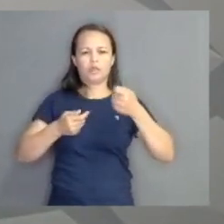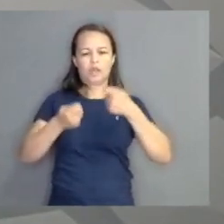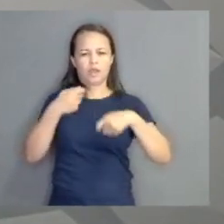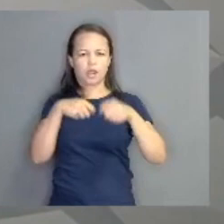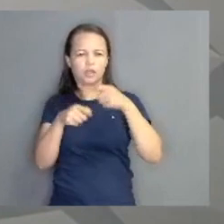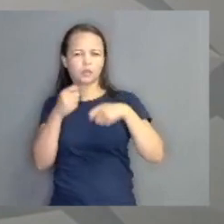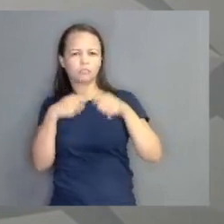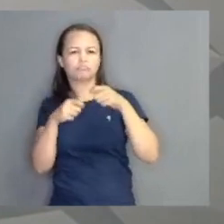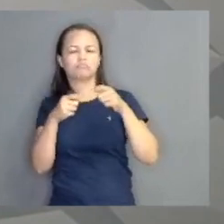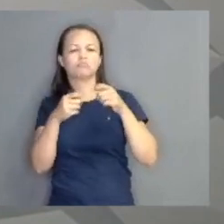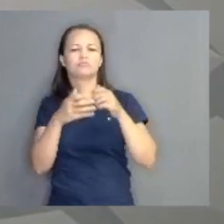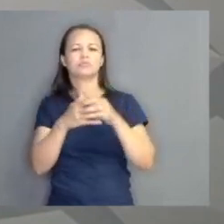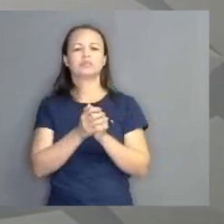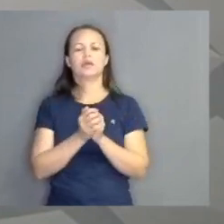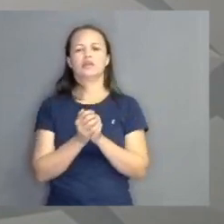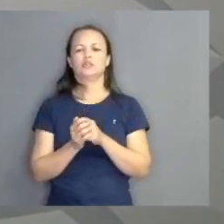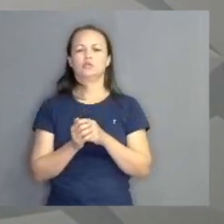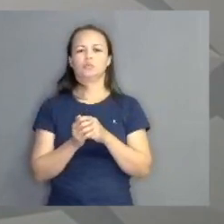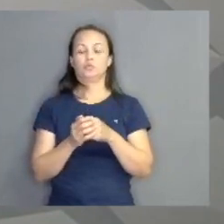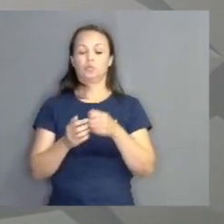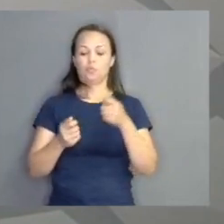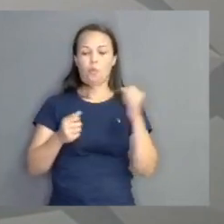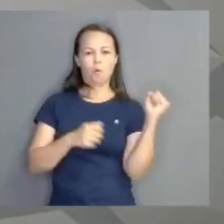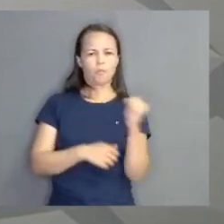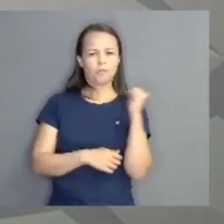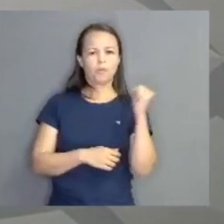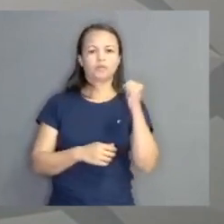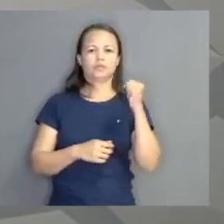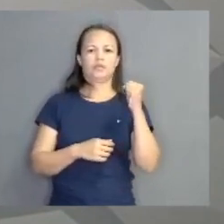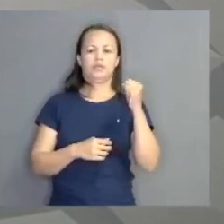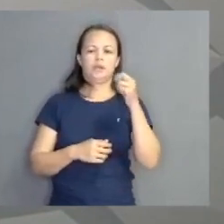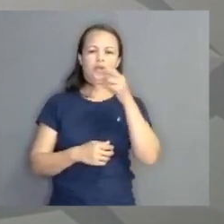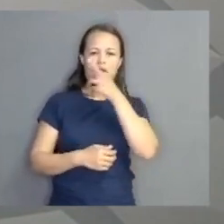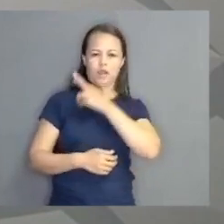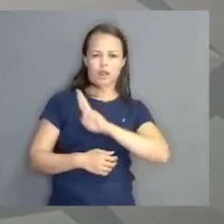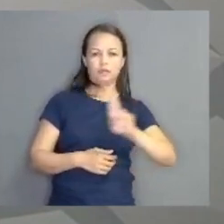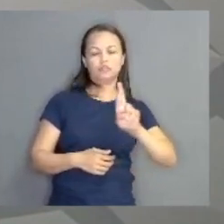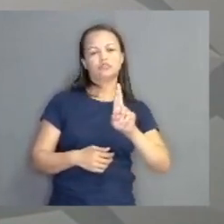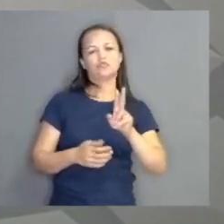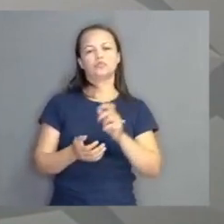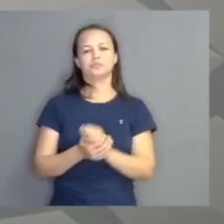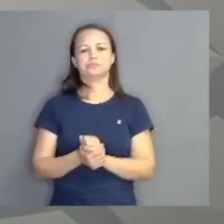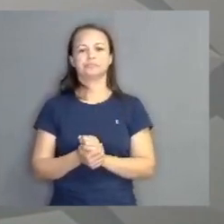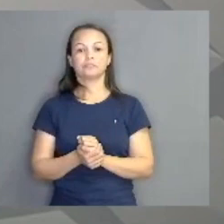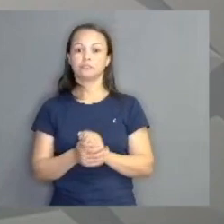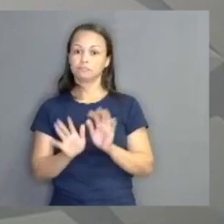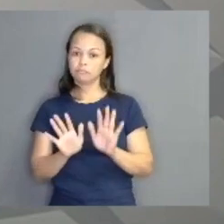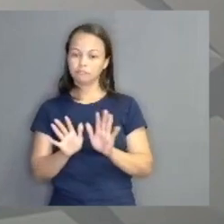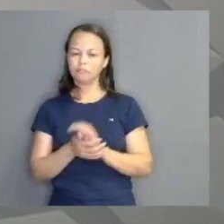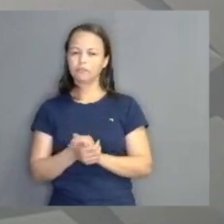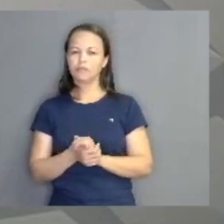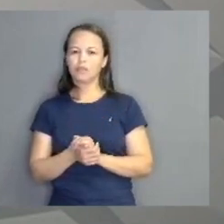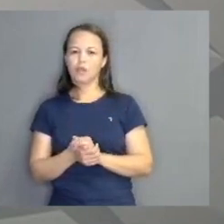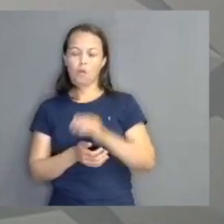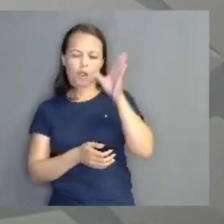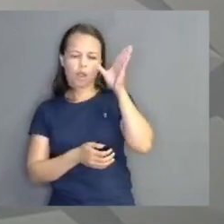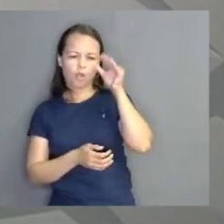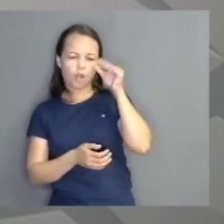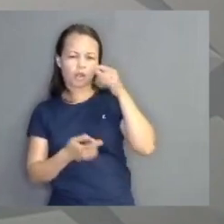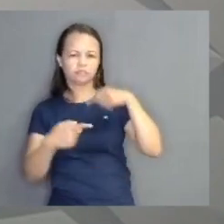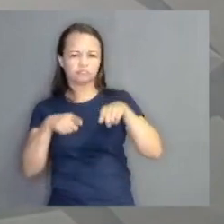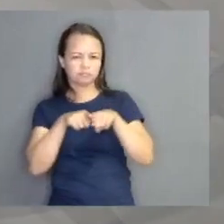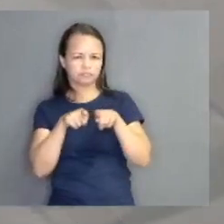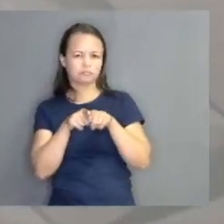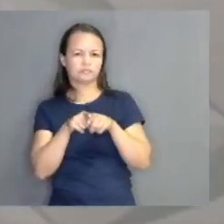poder religioso que teria esse faraó. Ah, e uma curiosidade, sabe o que é que significa a